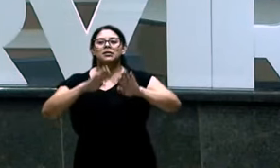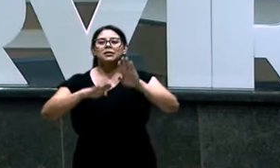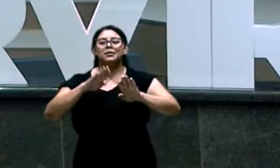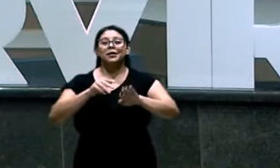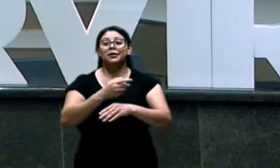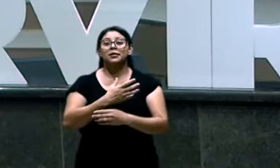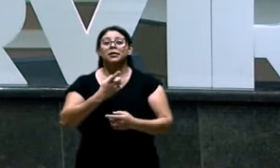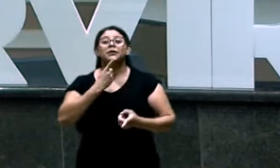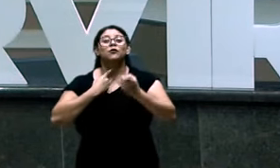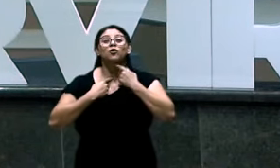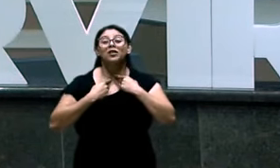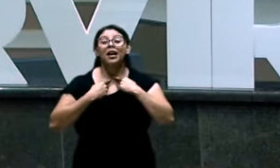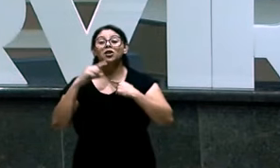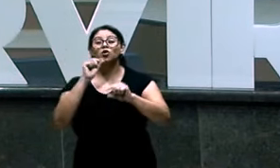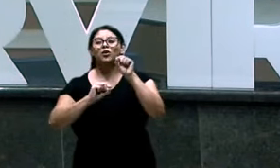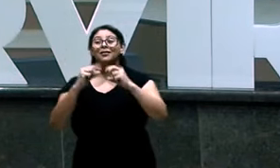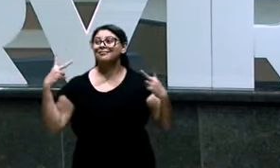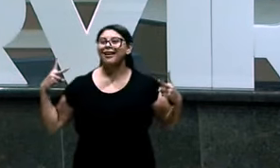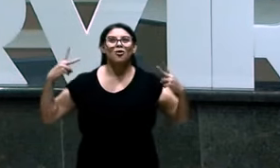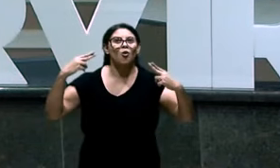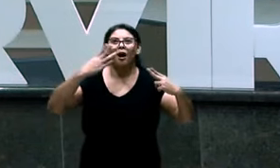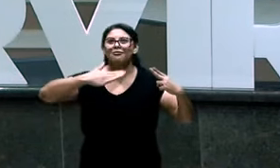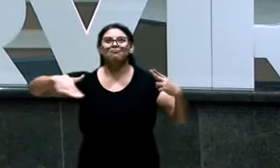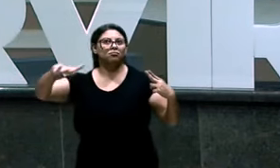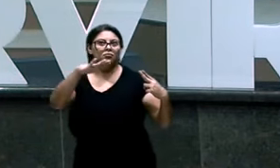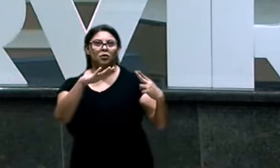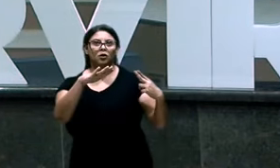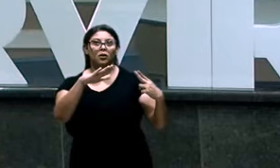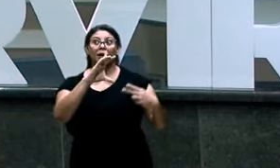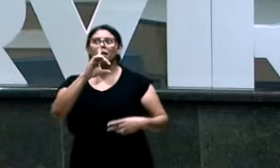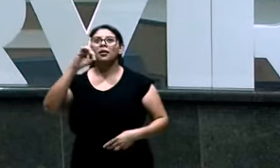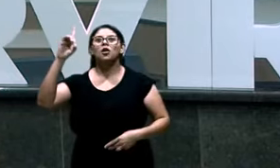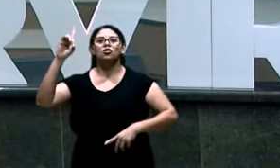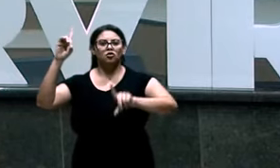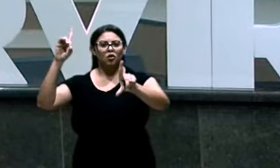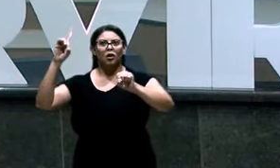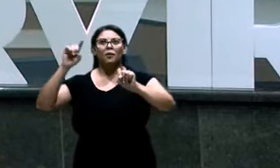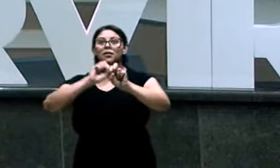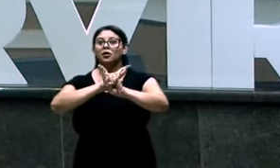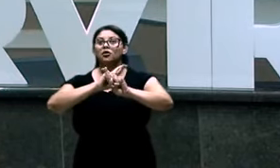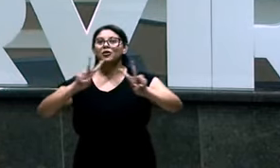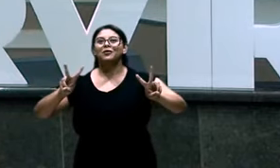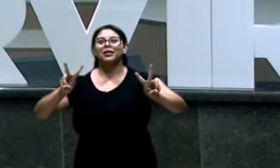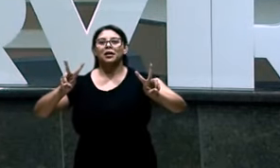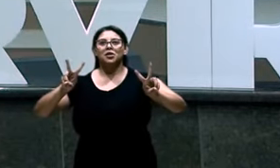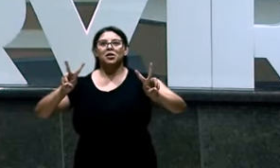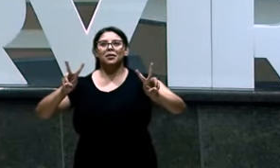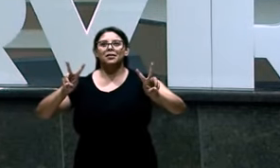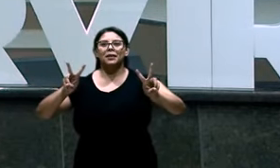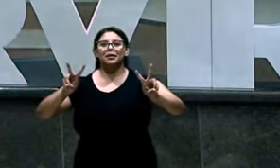Eu vou comer o quê? Comida de papai, gafanhoto e mel silvestre. Mas não vai comer dessa mesa.